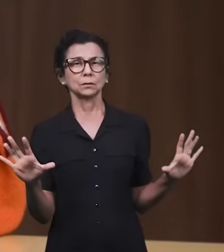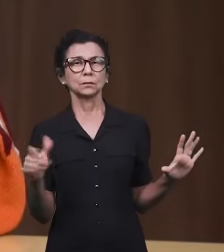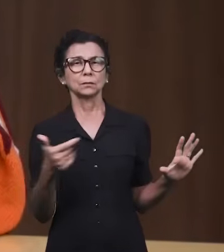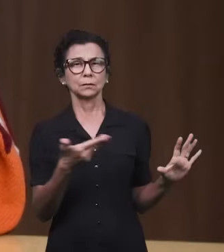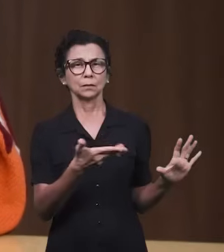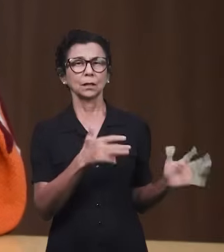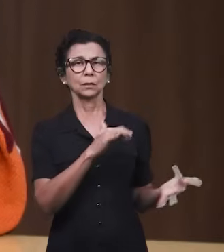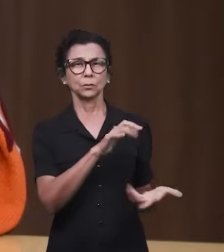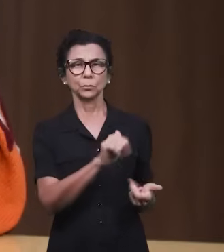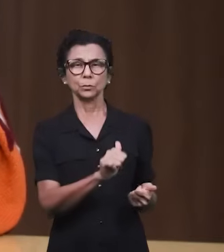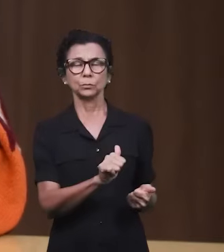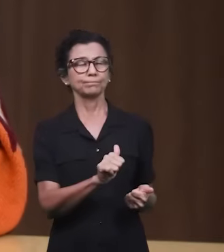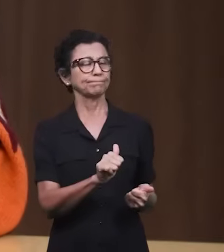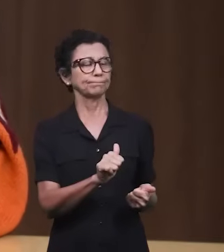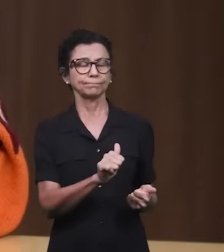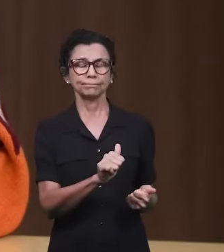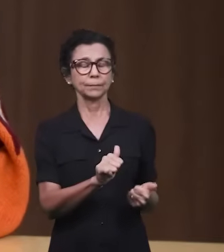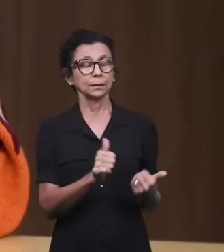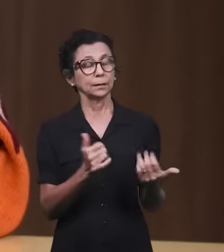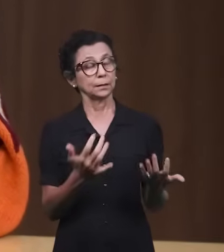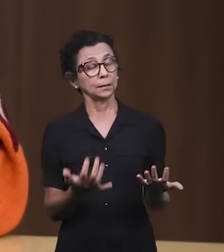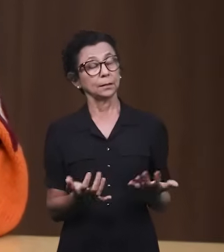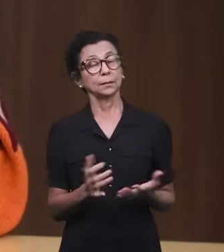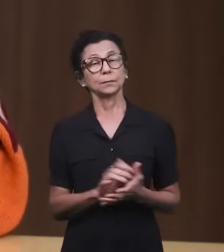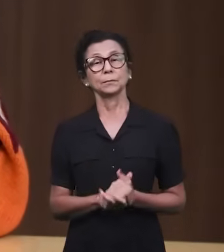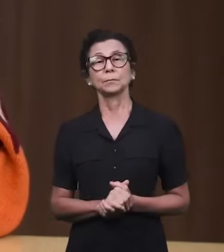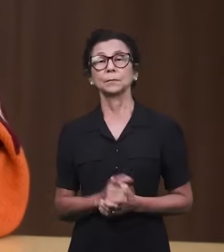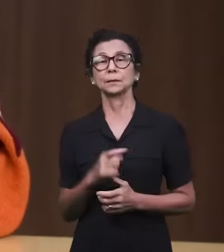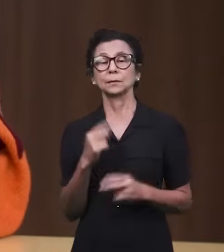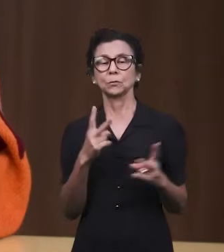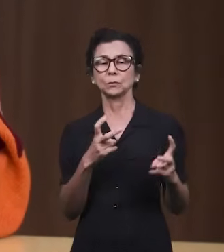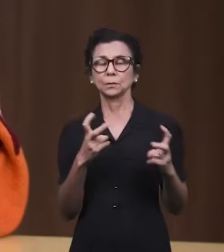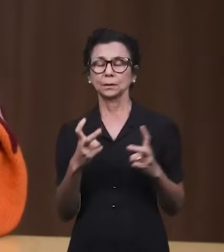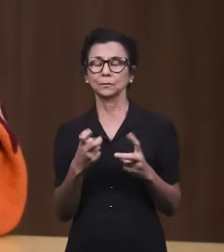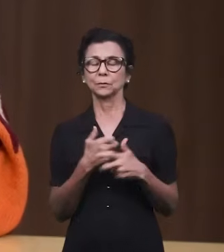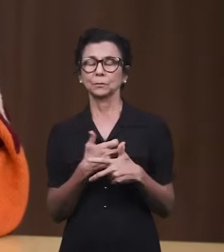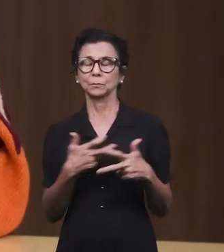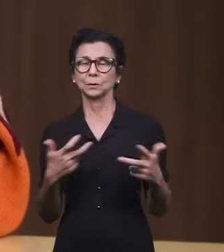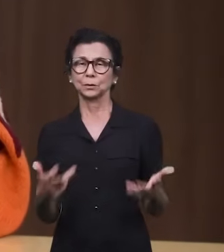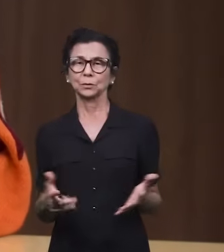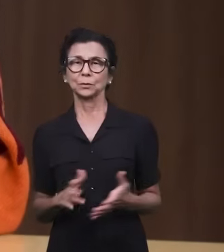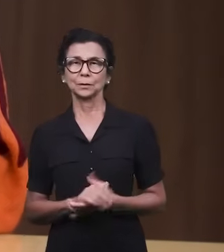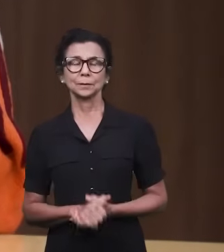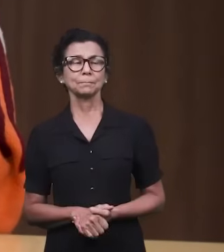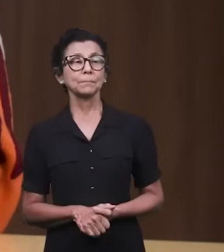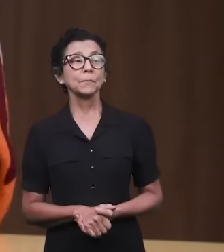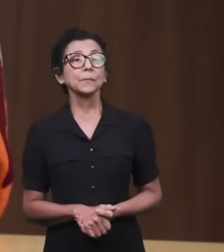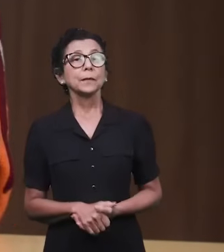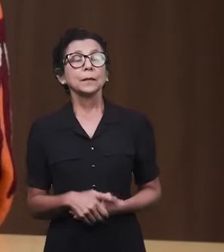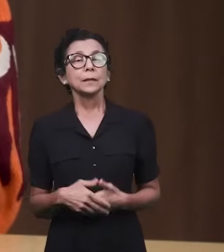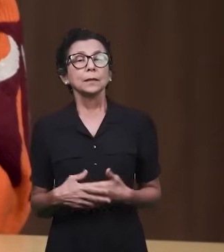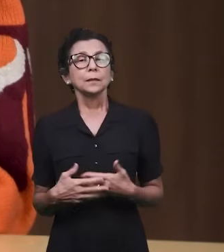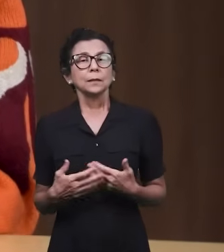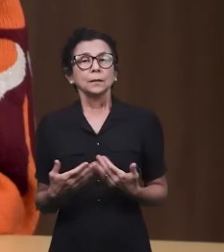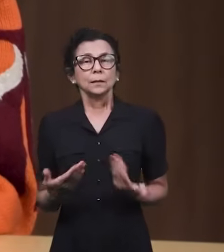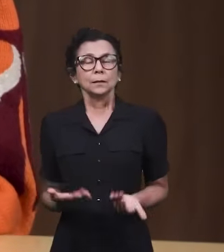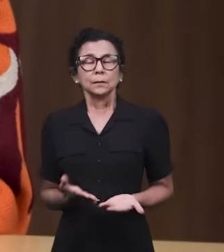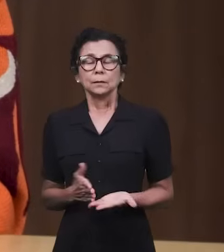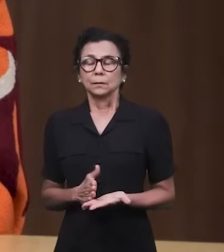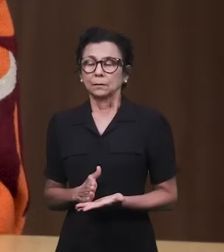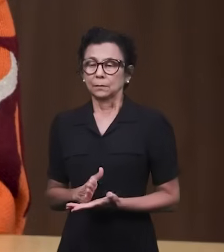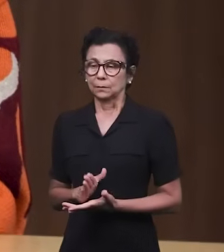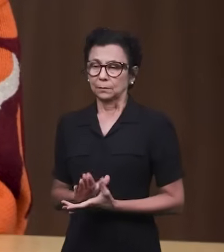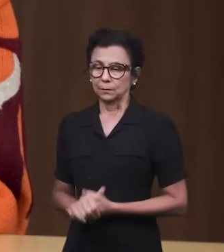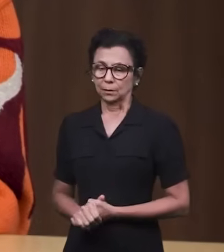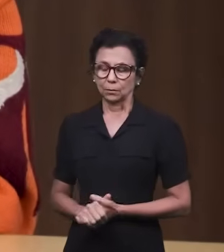esse cuidado, ele passa pelos sinais. Por isso, Vanessa, nós vamos pensar juntas, quais comportamentos que